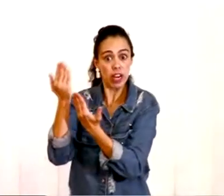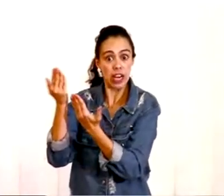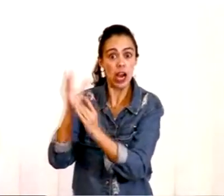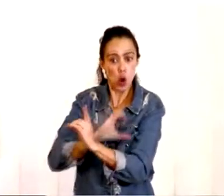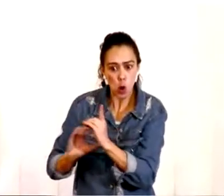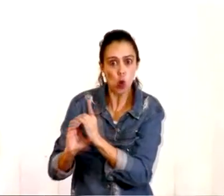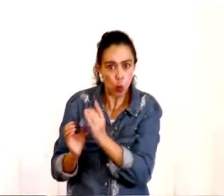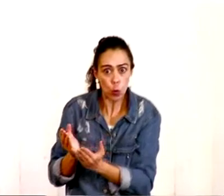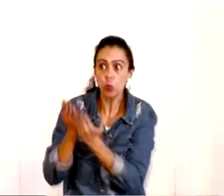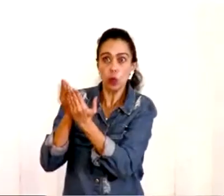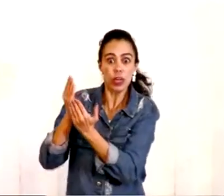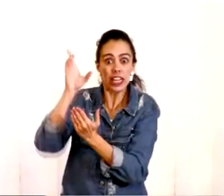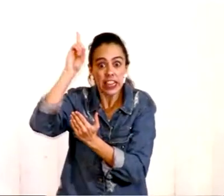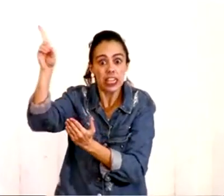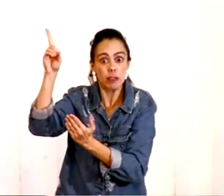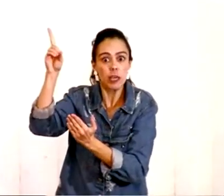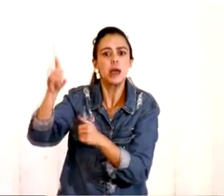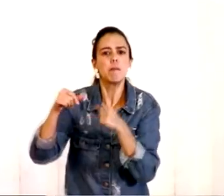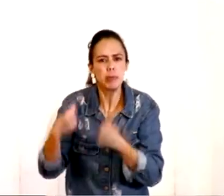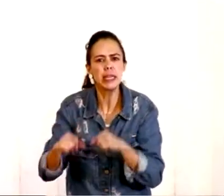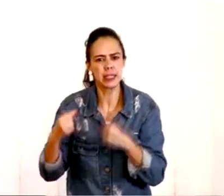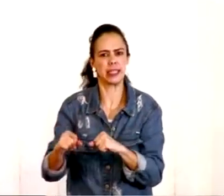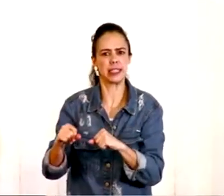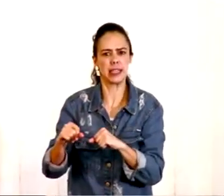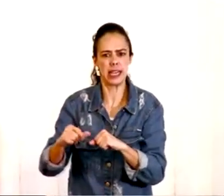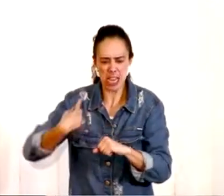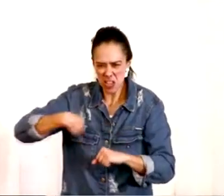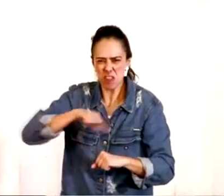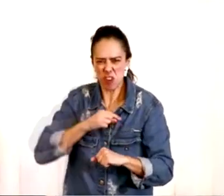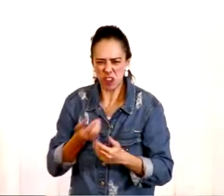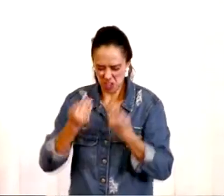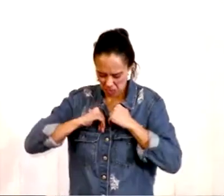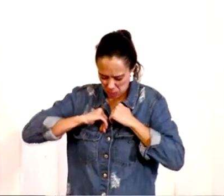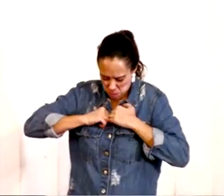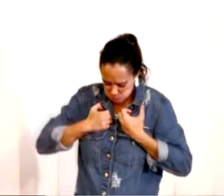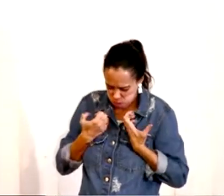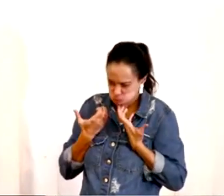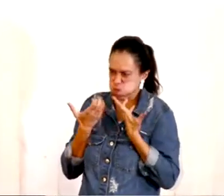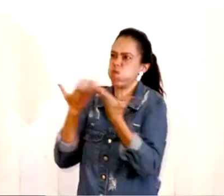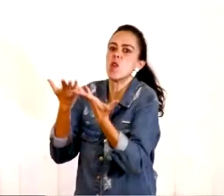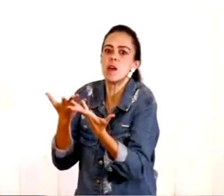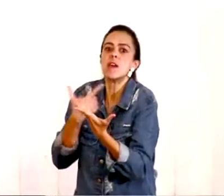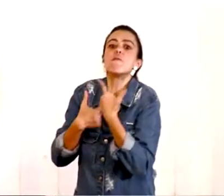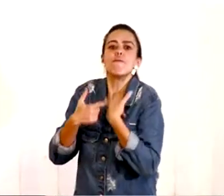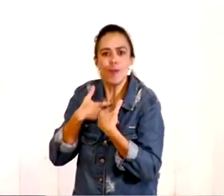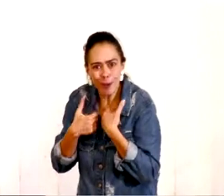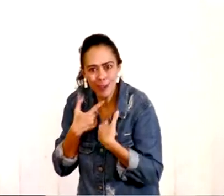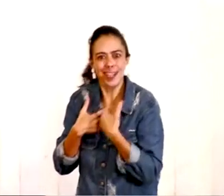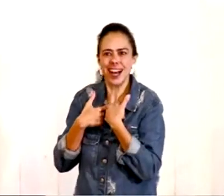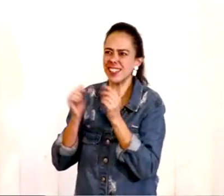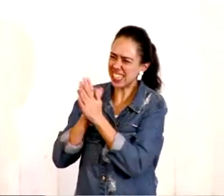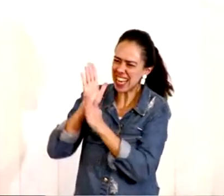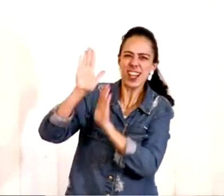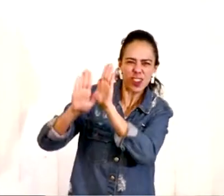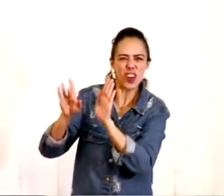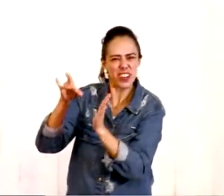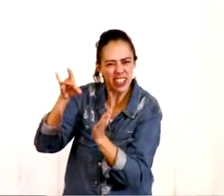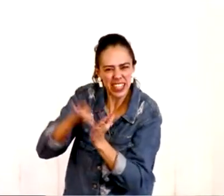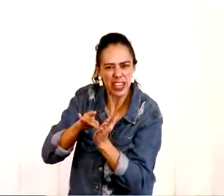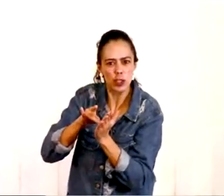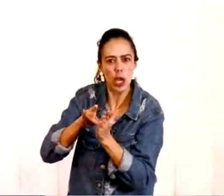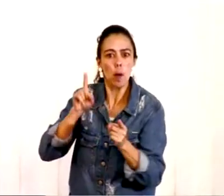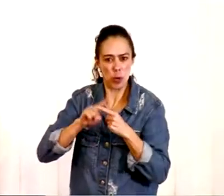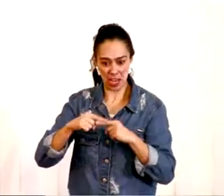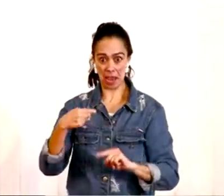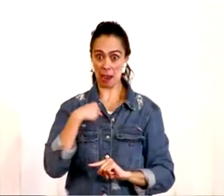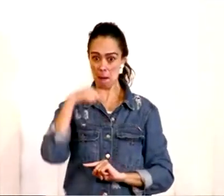culto que de fato emana de nós uma vontade, e essa vontade não é algo que nós temos em